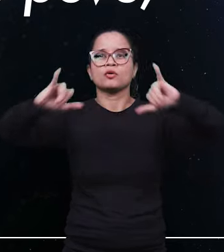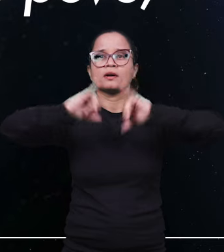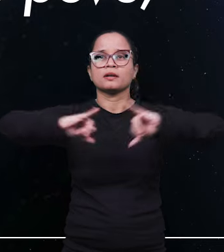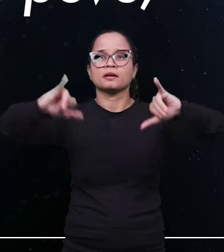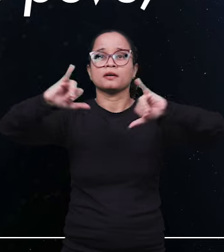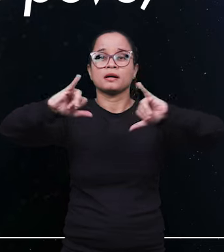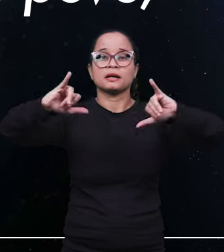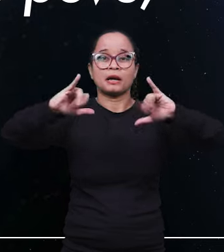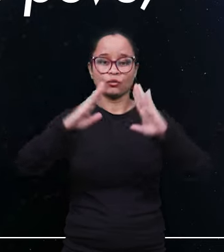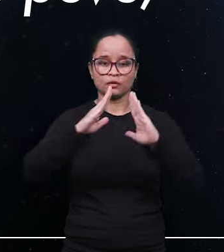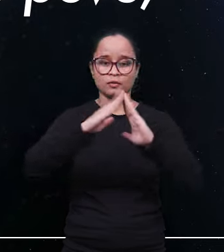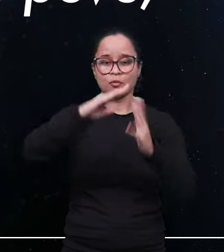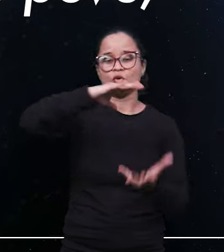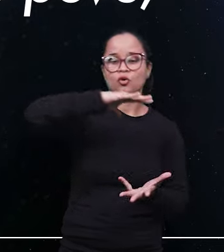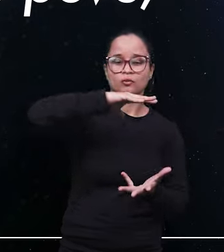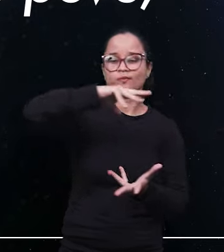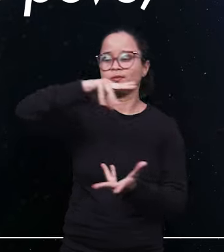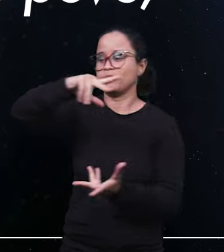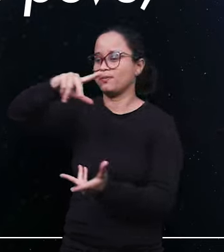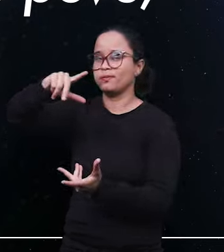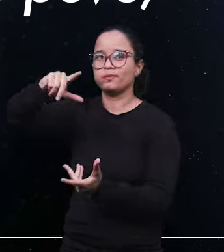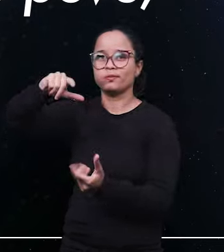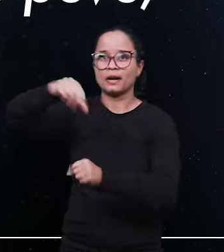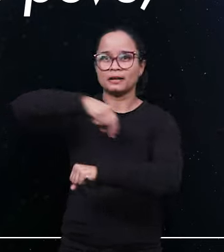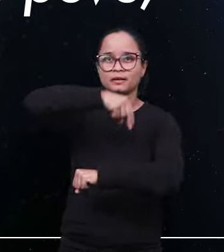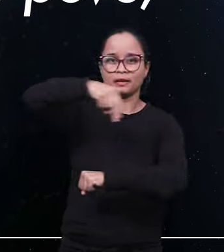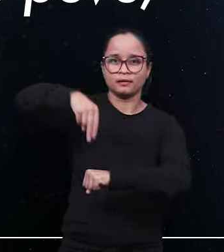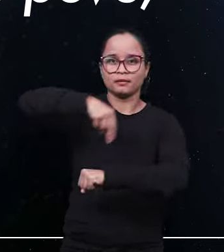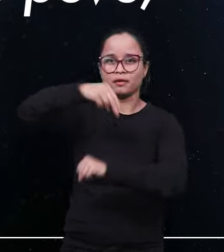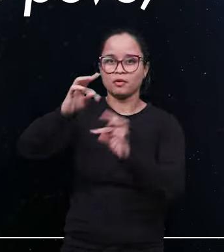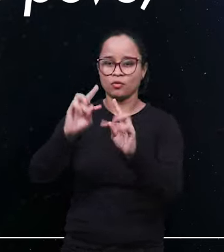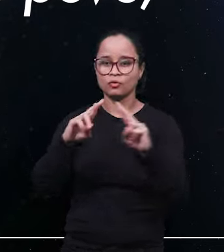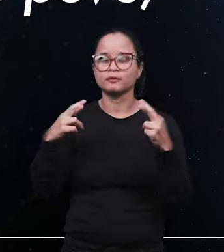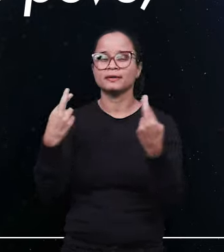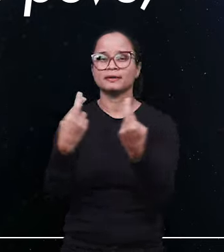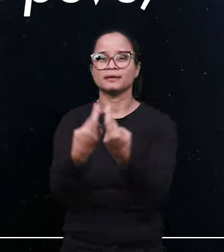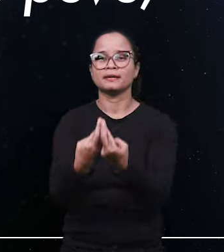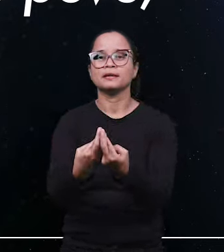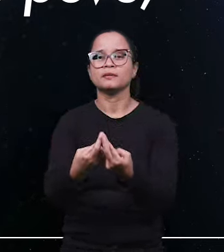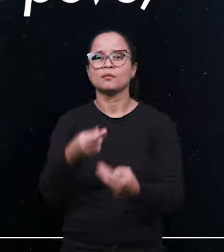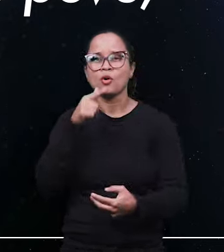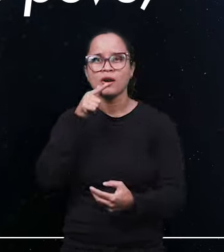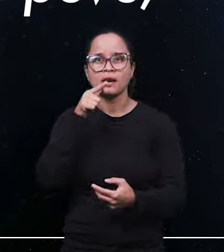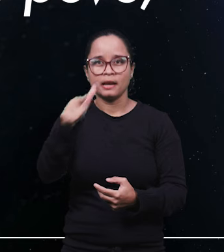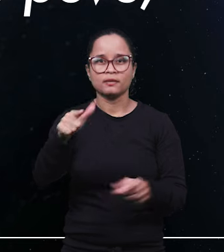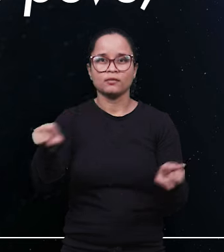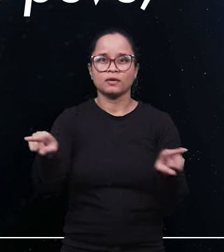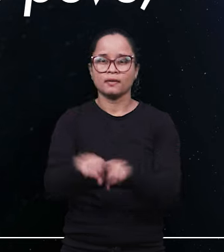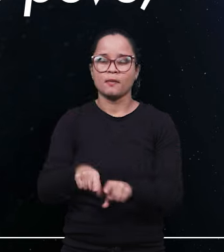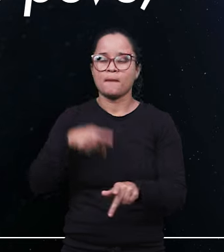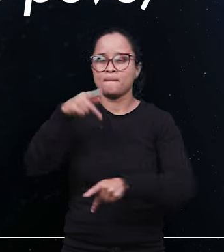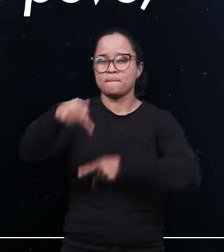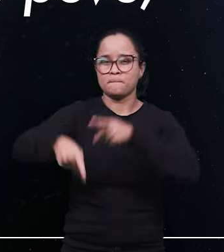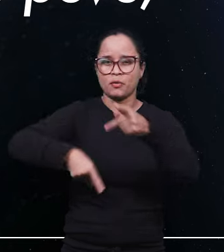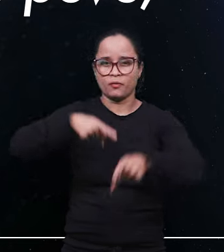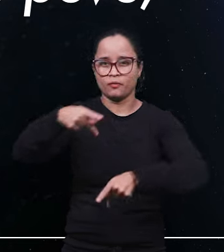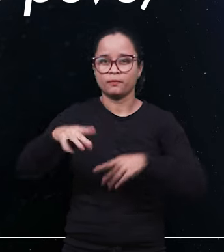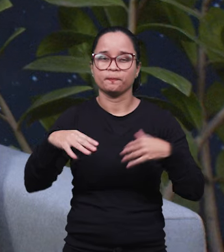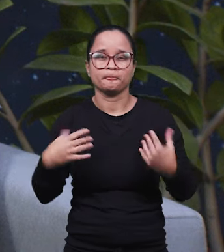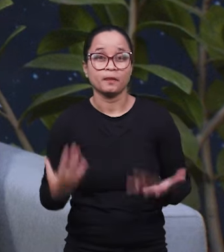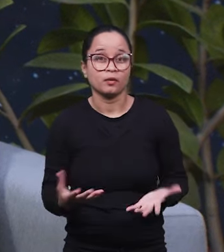proclamar aos que habitam sobre a terra e a toda nação e tribo e língua e povo. Então essa expressão Evangelho Eterno é